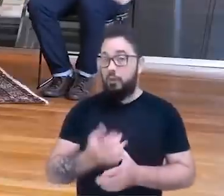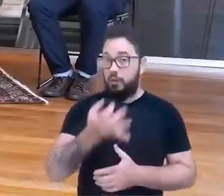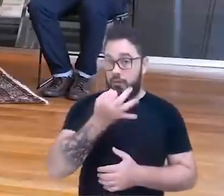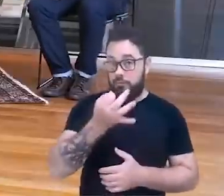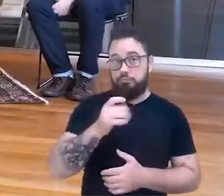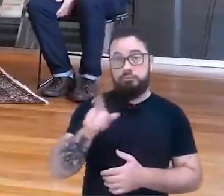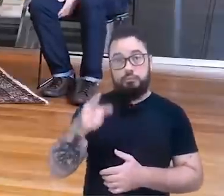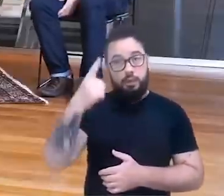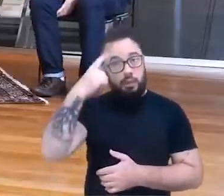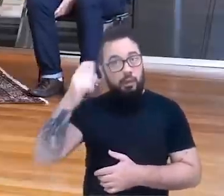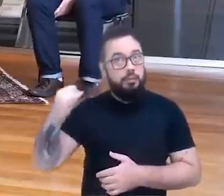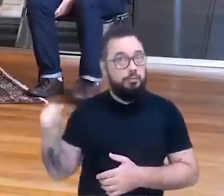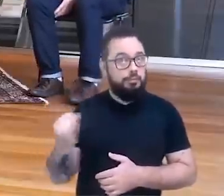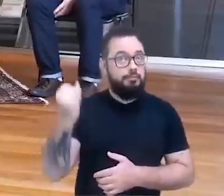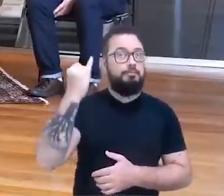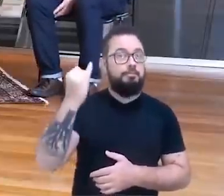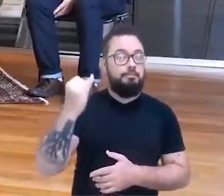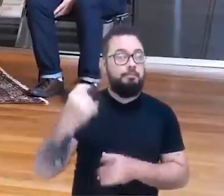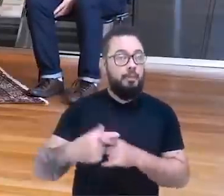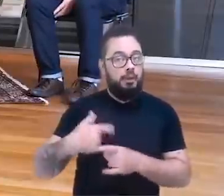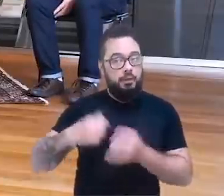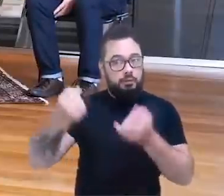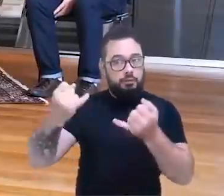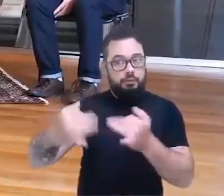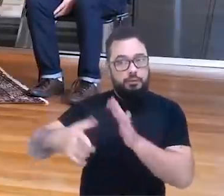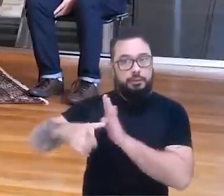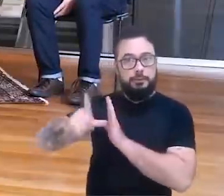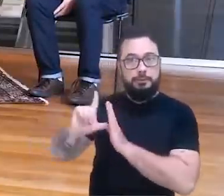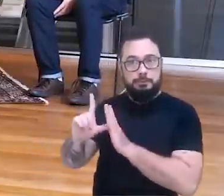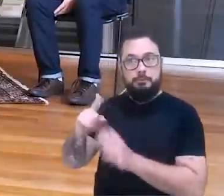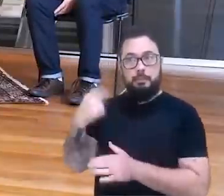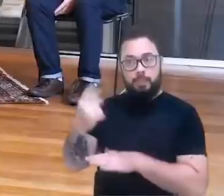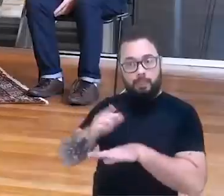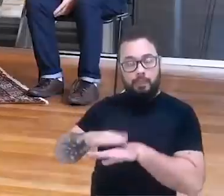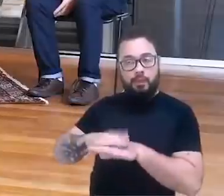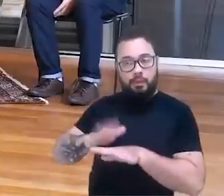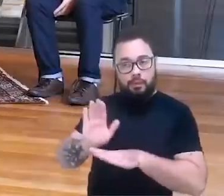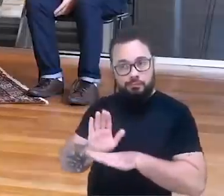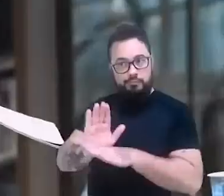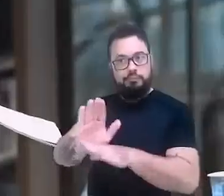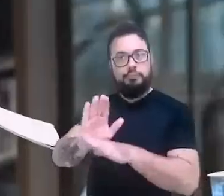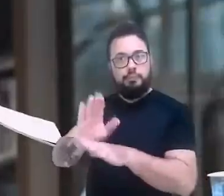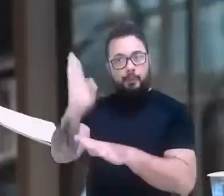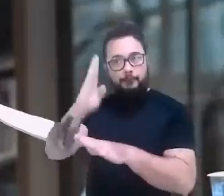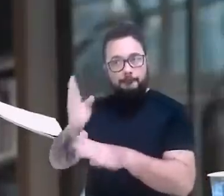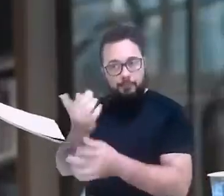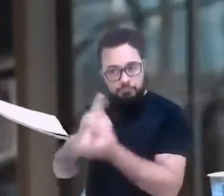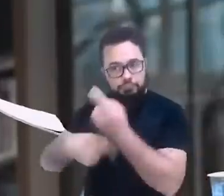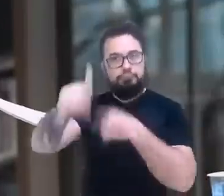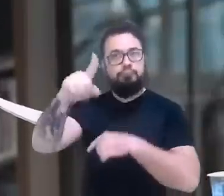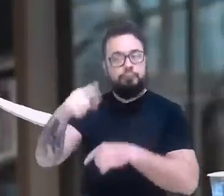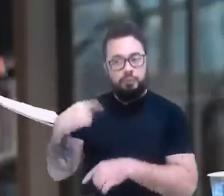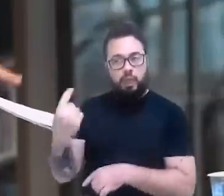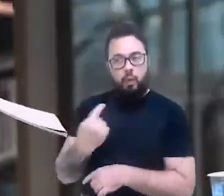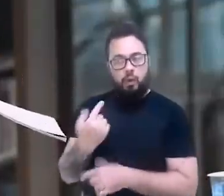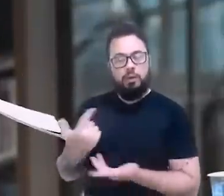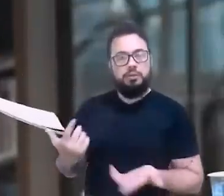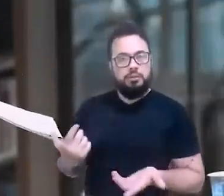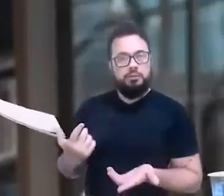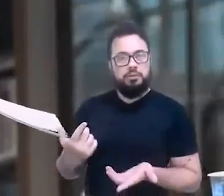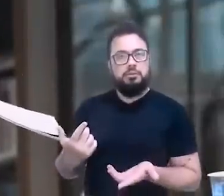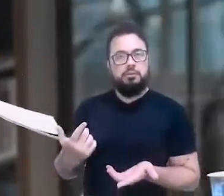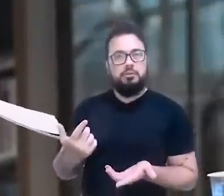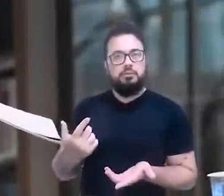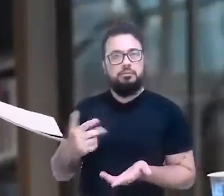porque é como eu disse é a gente que morre essa m**** de país eu sou eu então a gente vem